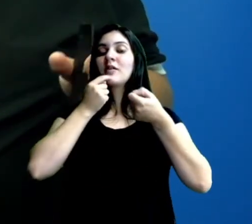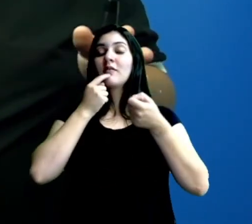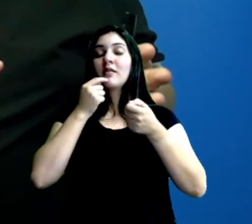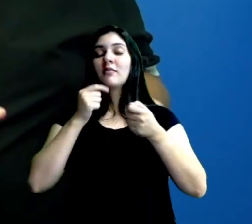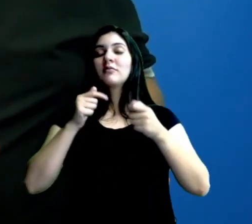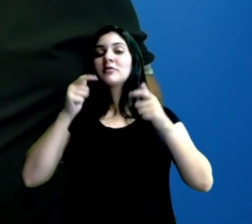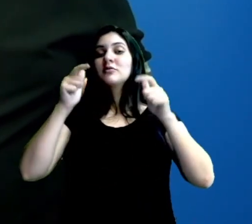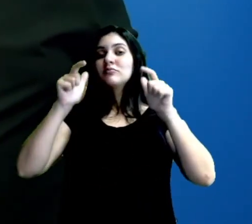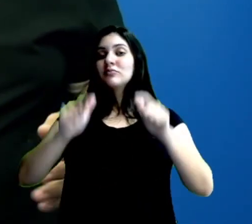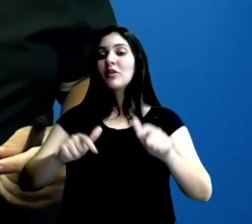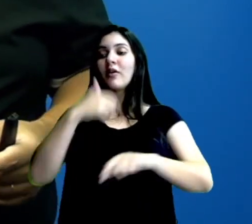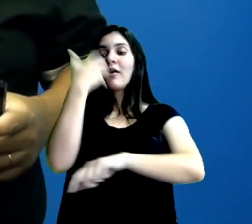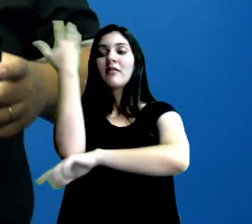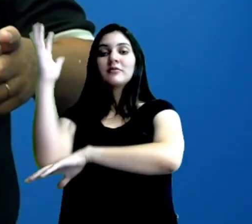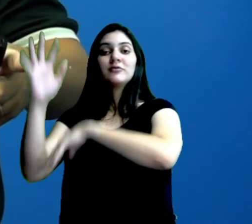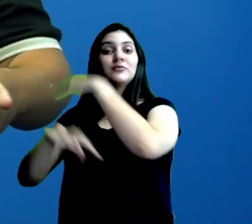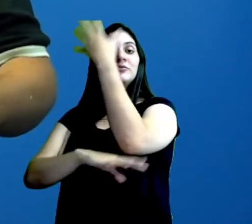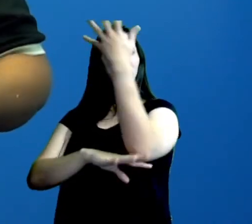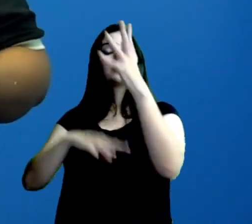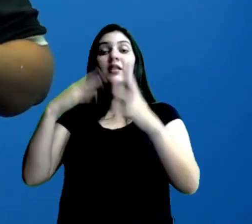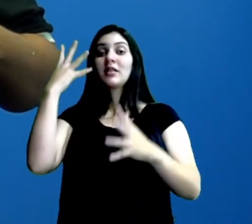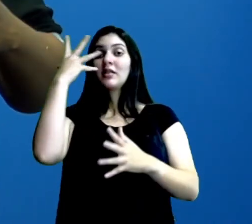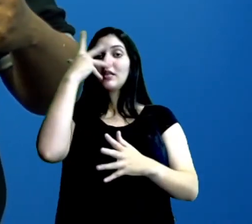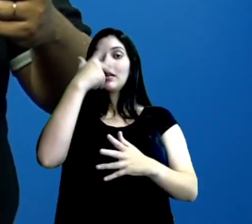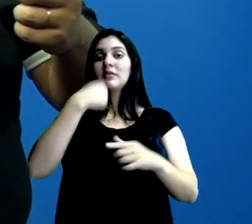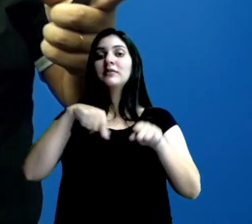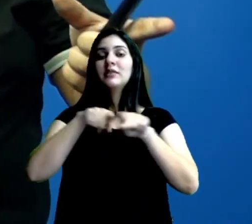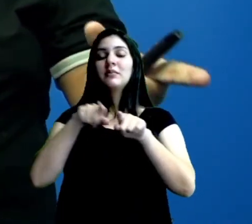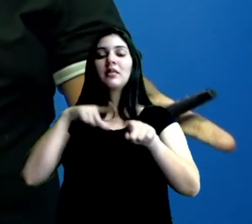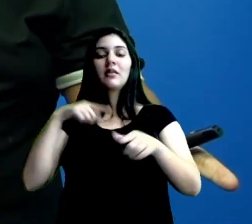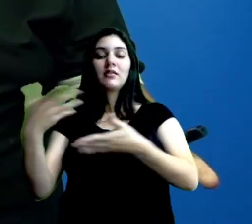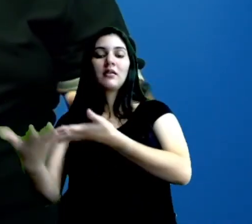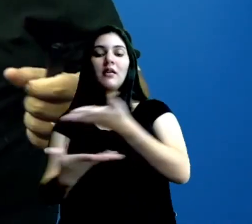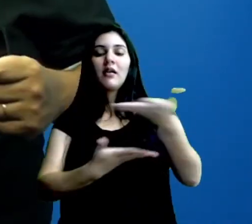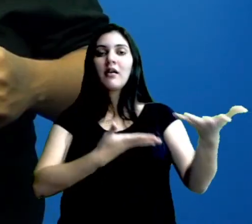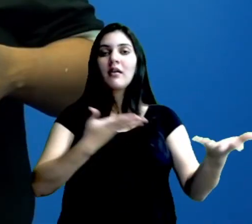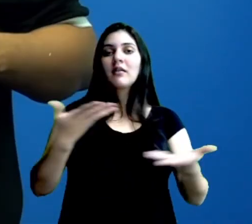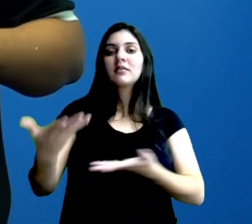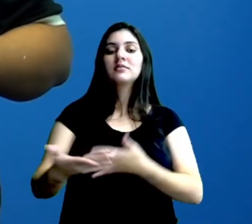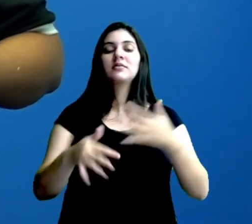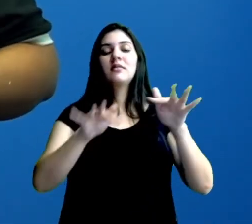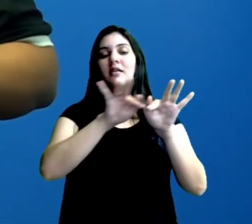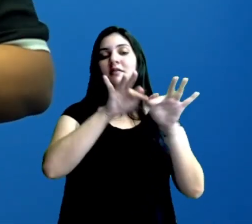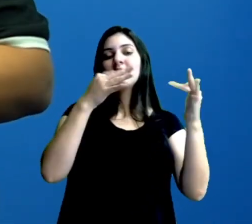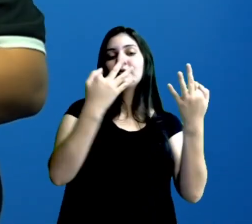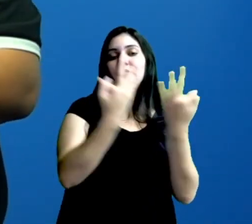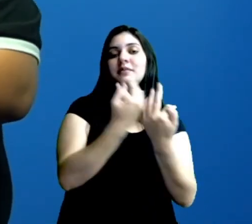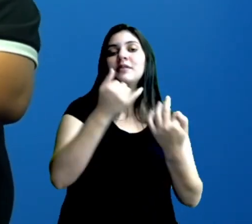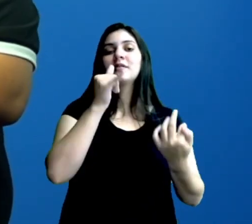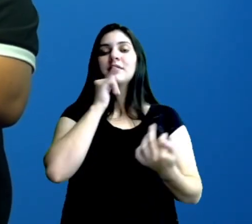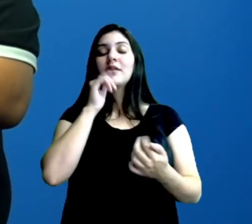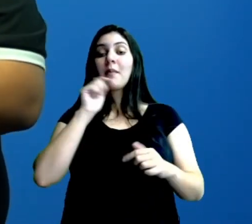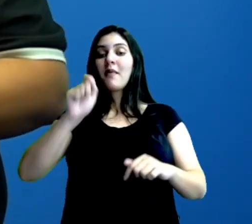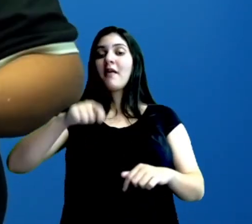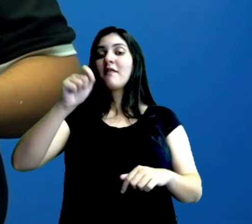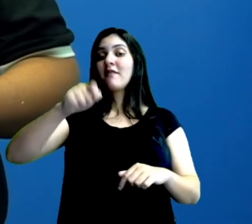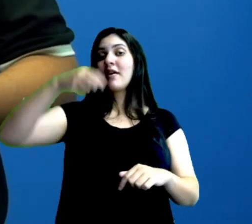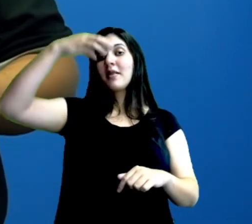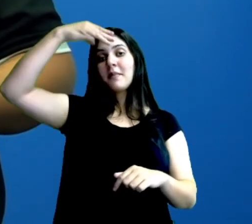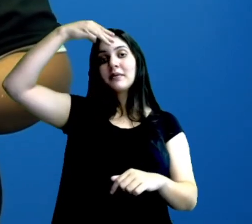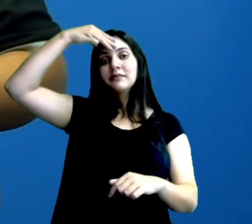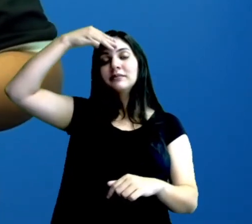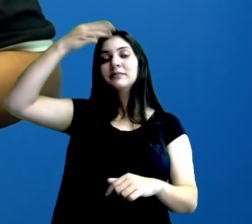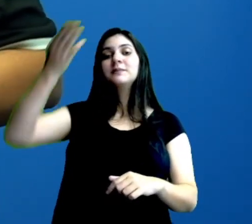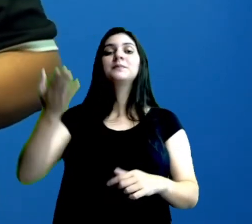realmente lindas, tá bom? E essas relações que eu já falei, fraternas, a fada madrinha, madrinha próximo, né?